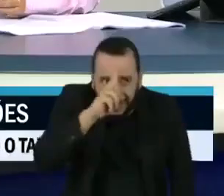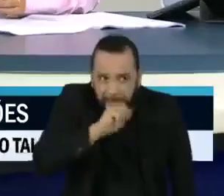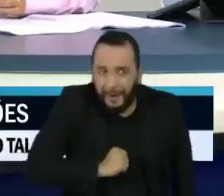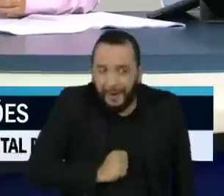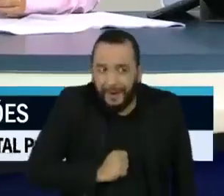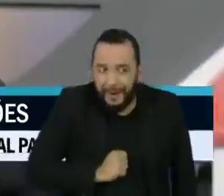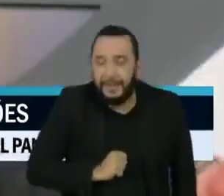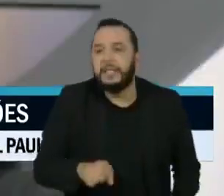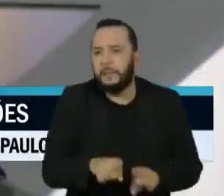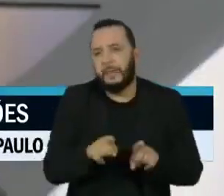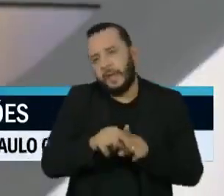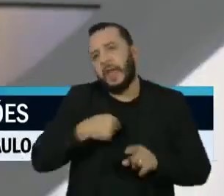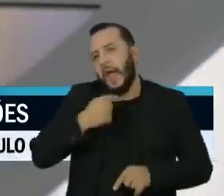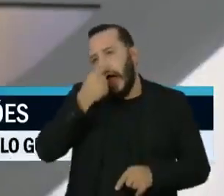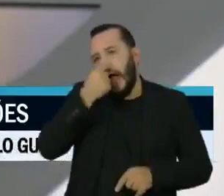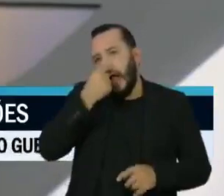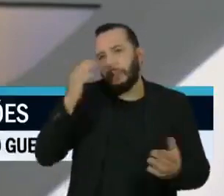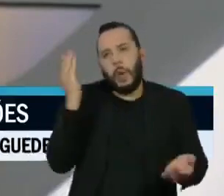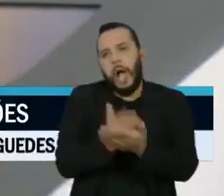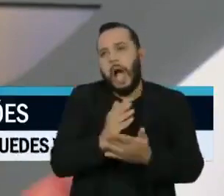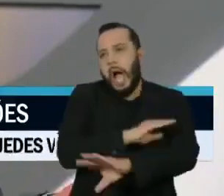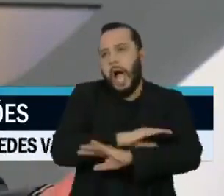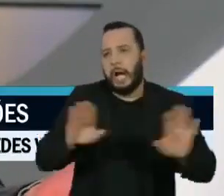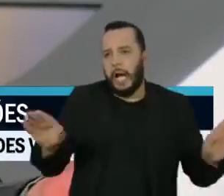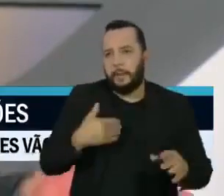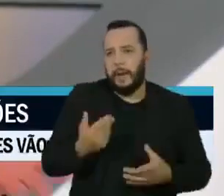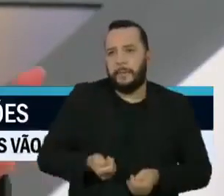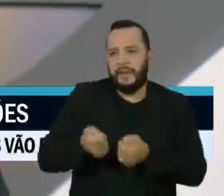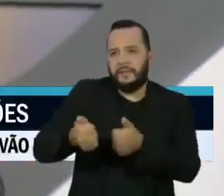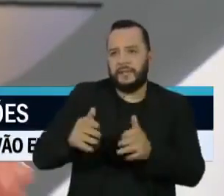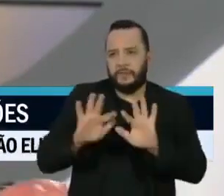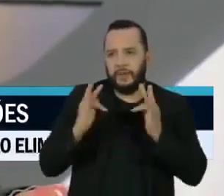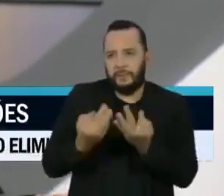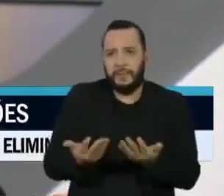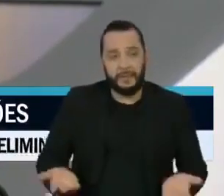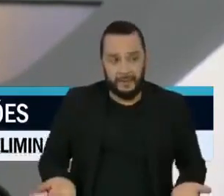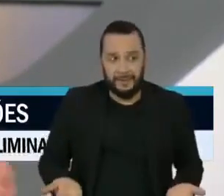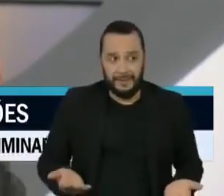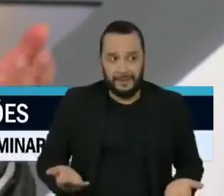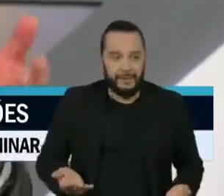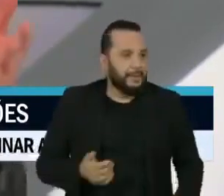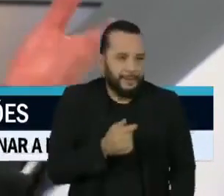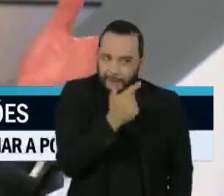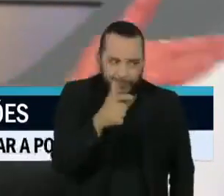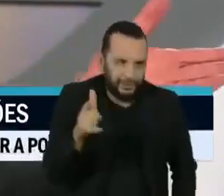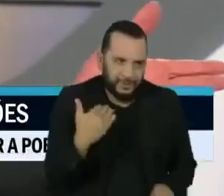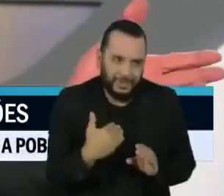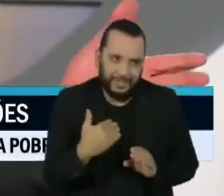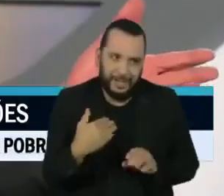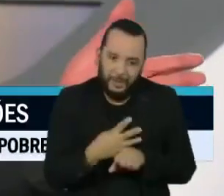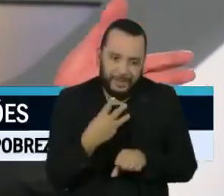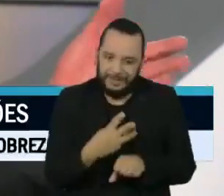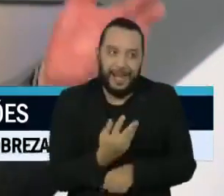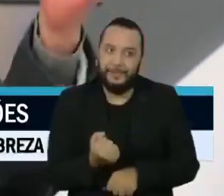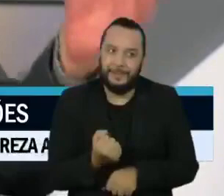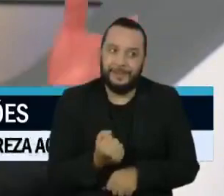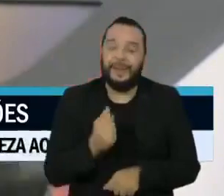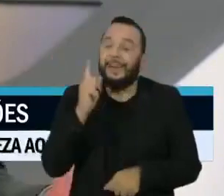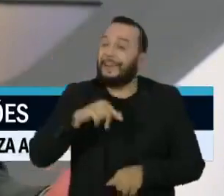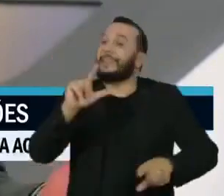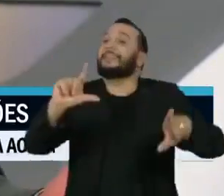não, que o Aécio vai acabar com o Bolsa Família. Né? Não tinha o WhatsApp, era pior, porque tinha